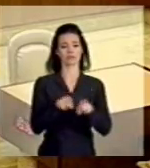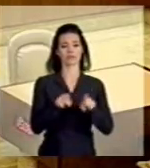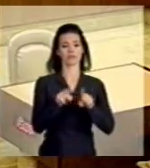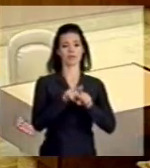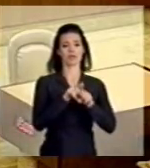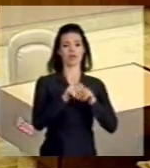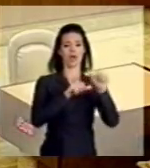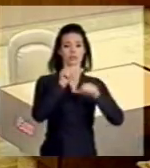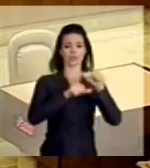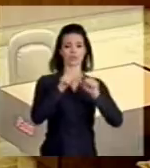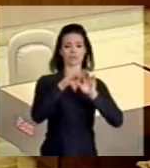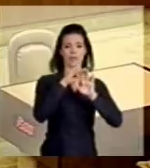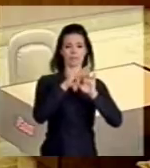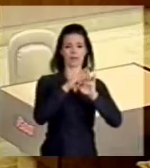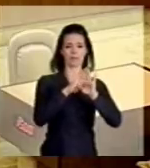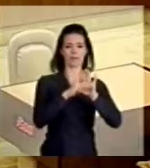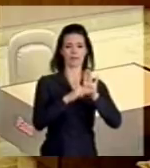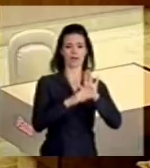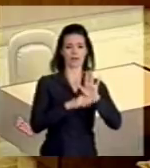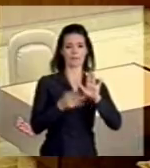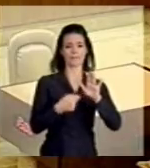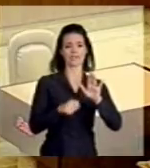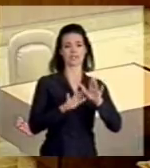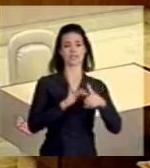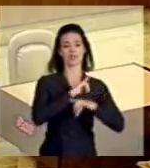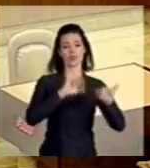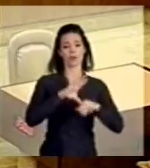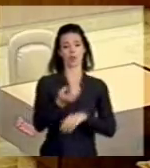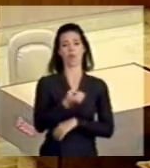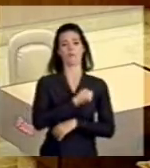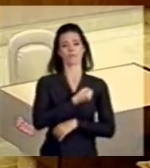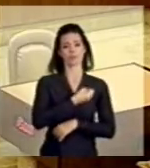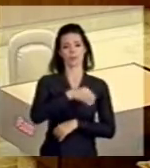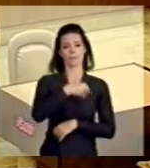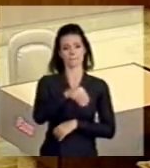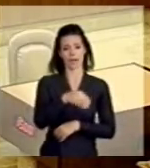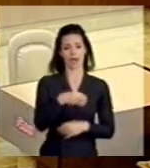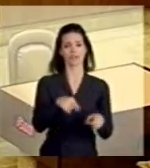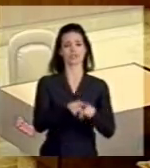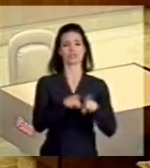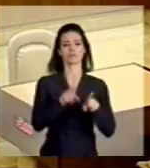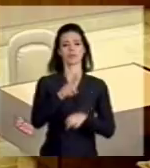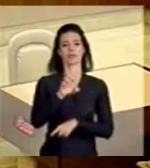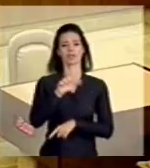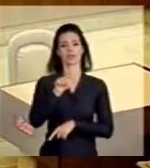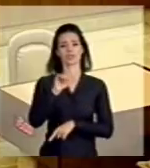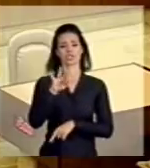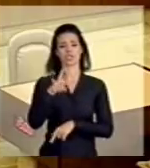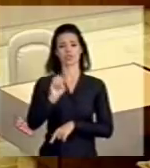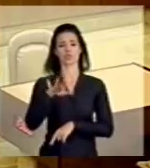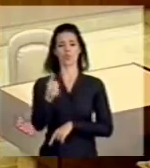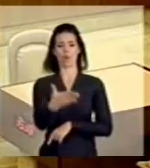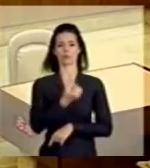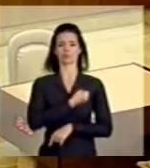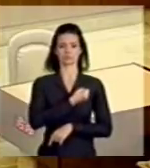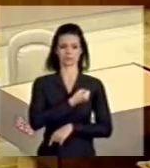numeração do livro, da folha, da página, do termo, bem como da data do registro. Ausência de indicação do município